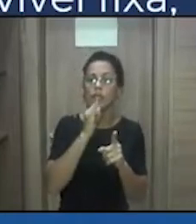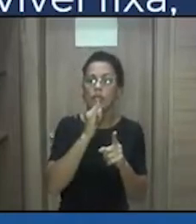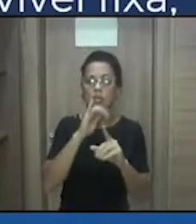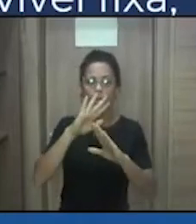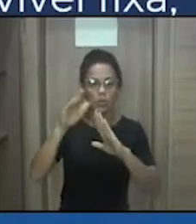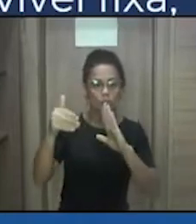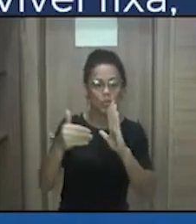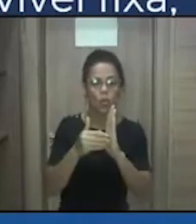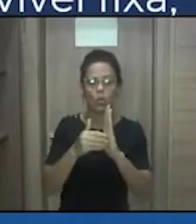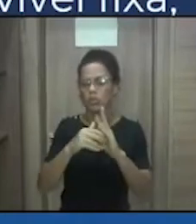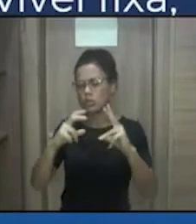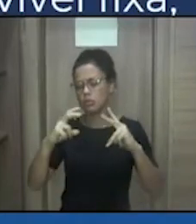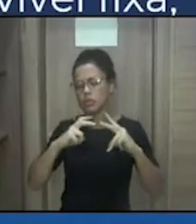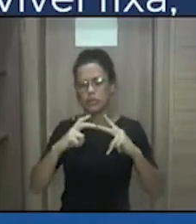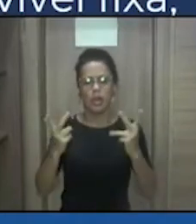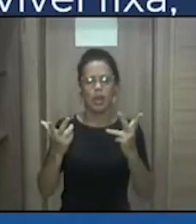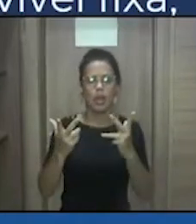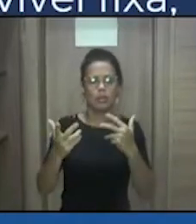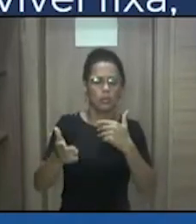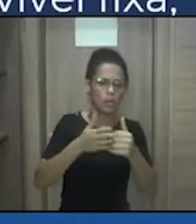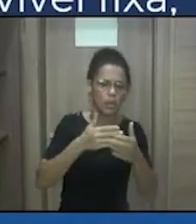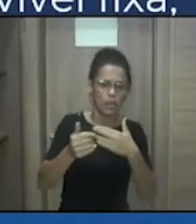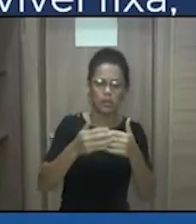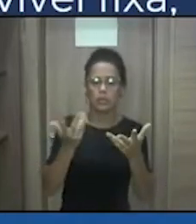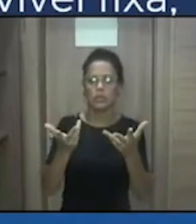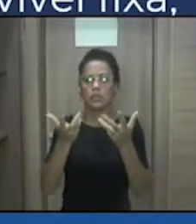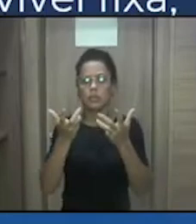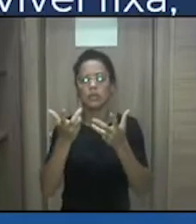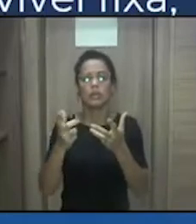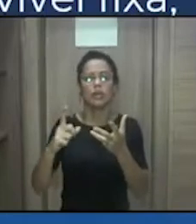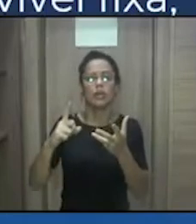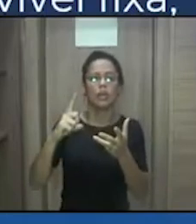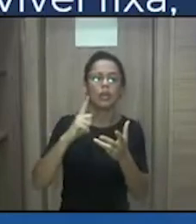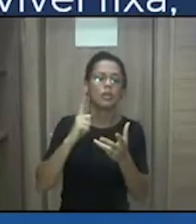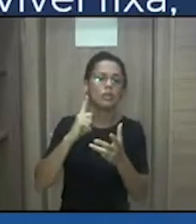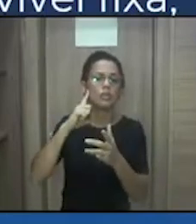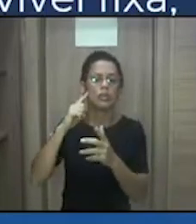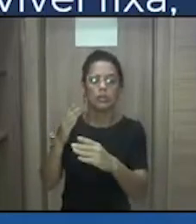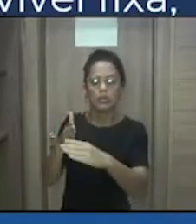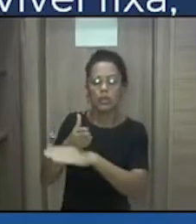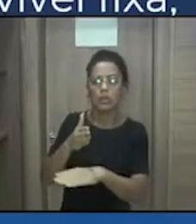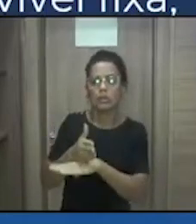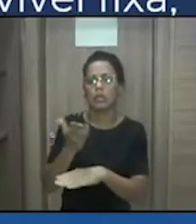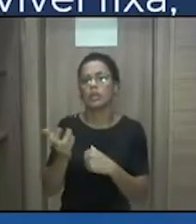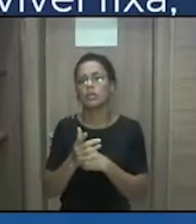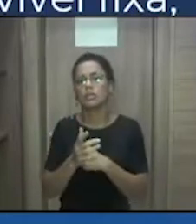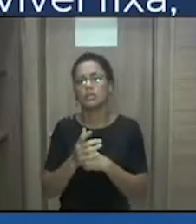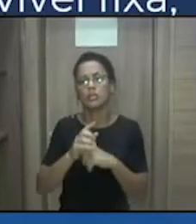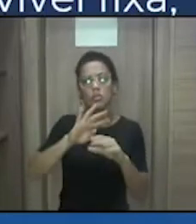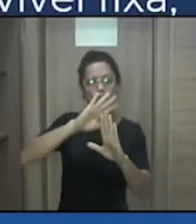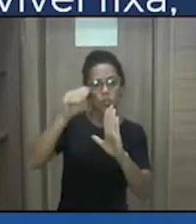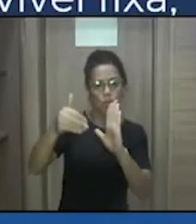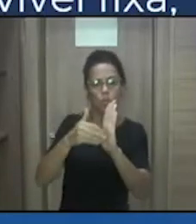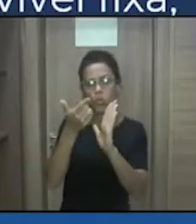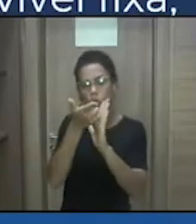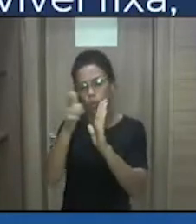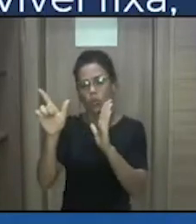portais privados que aglutinam essas licitações, para que a gente pudesse ter acesso aí a mais licitações e termos de